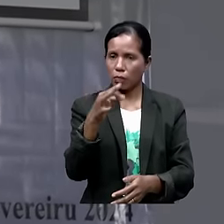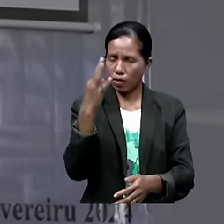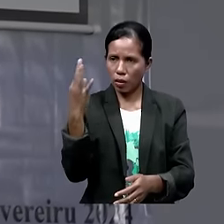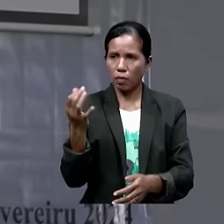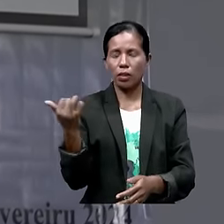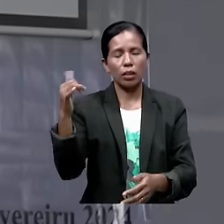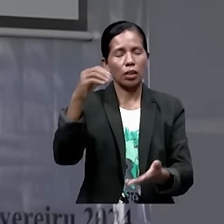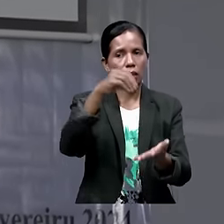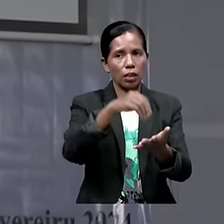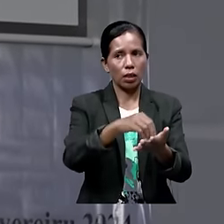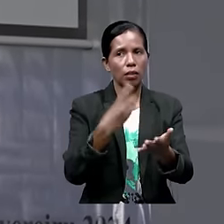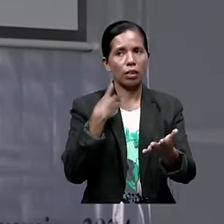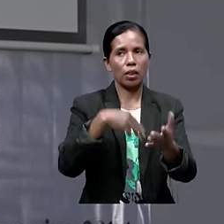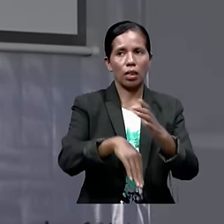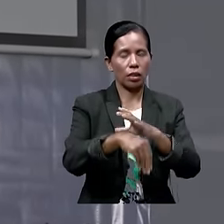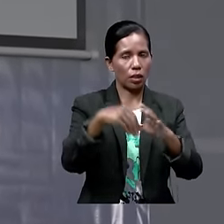2019, de se non tau ita sai de